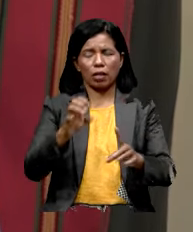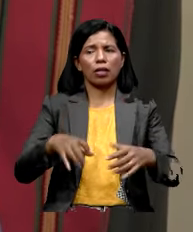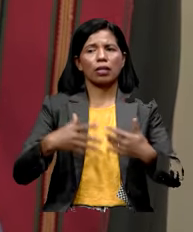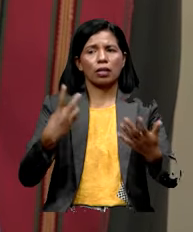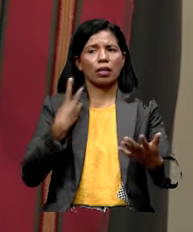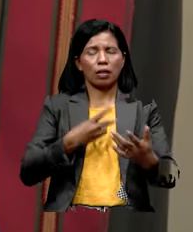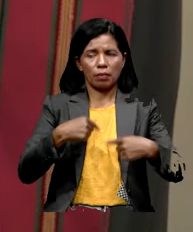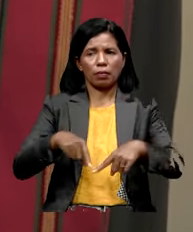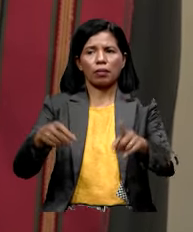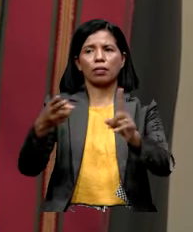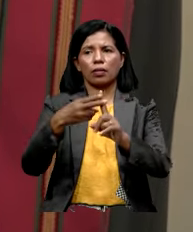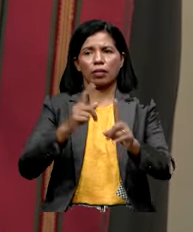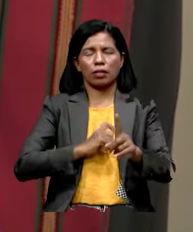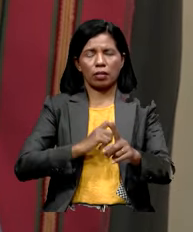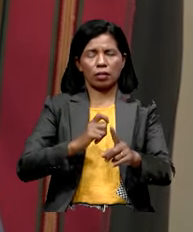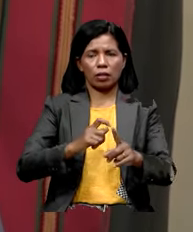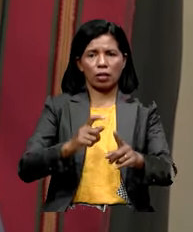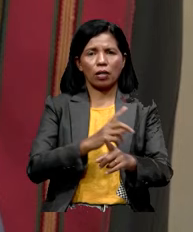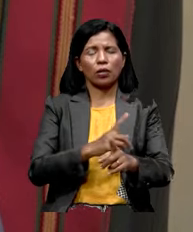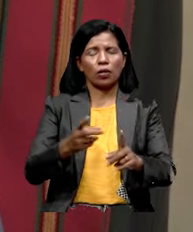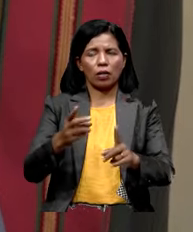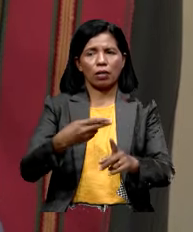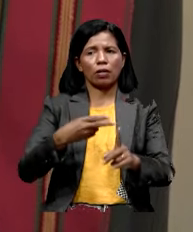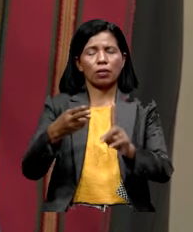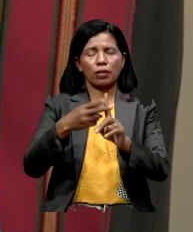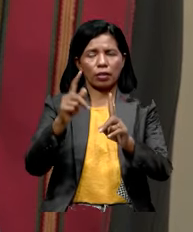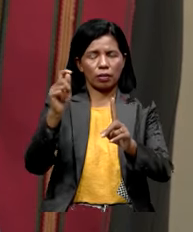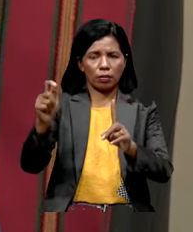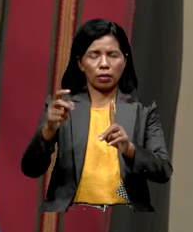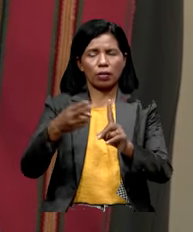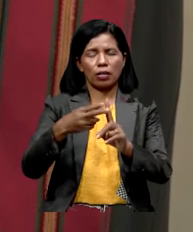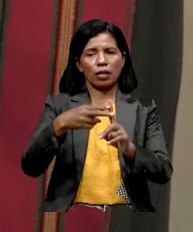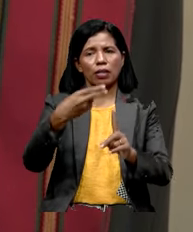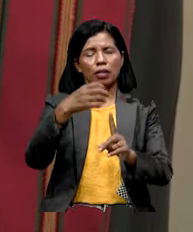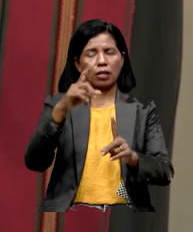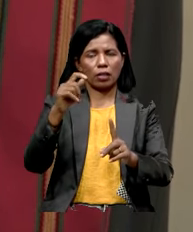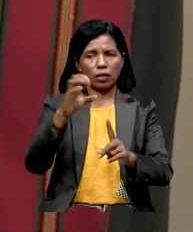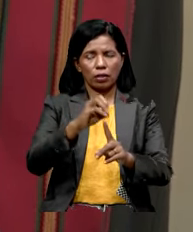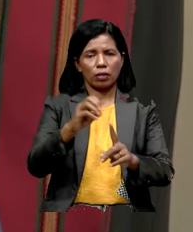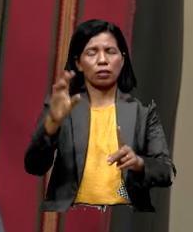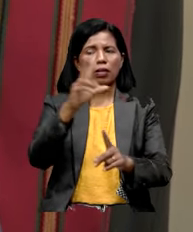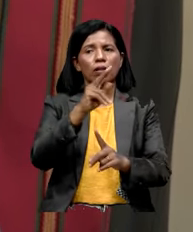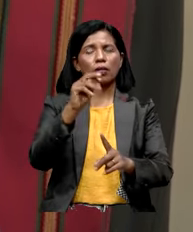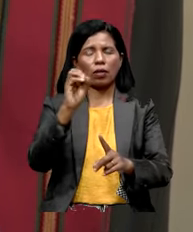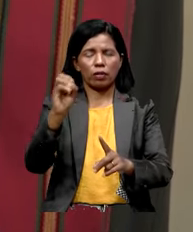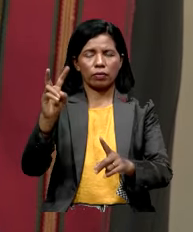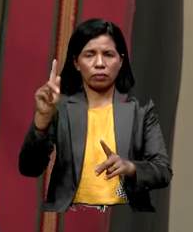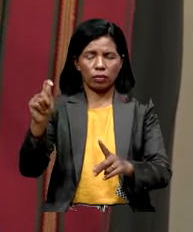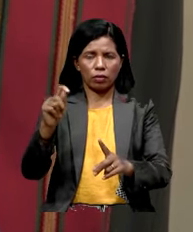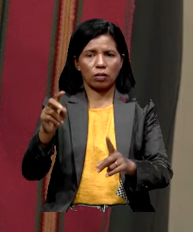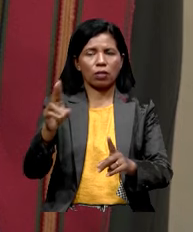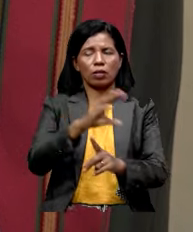hanes amiba hanes hotel Timor amiba hotel Hilton amiba novo turismo amiba Golgota